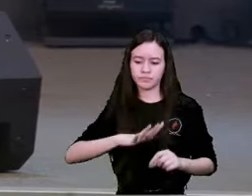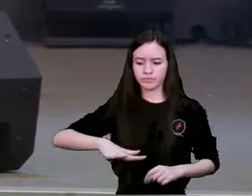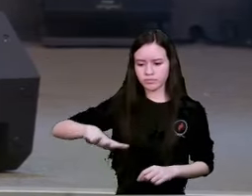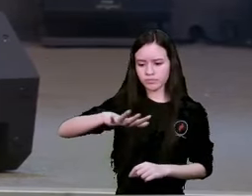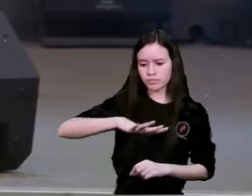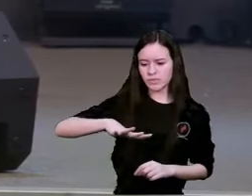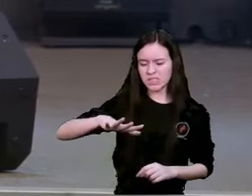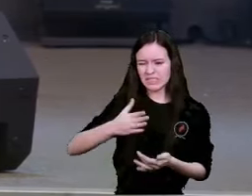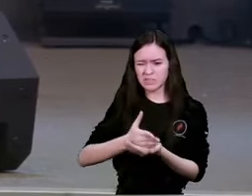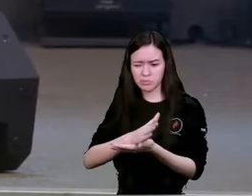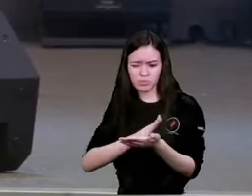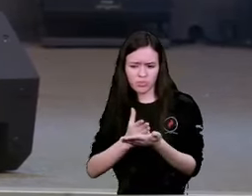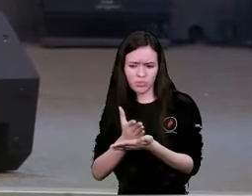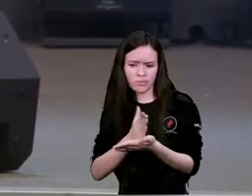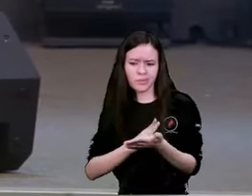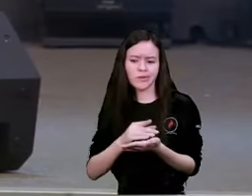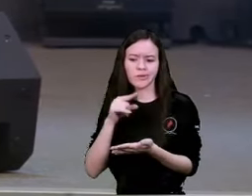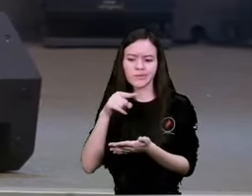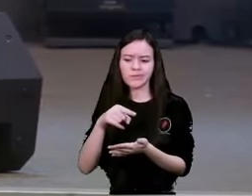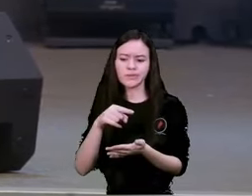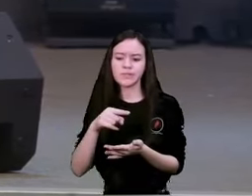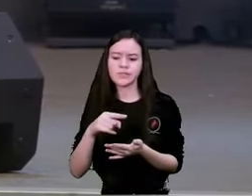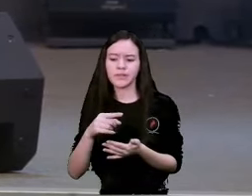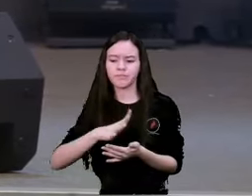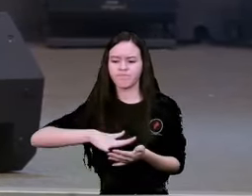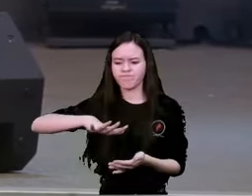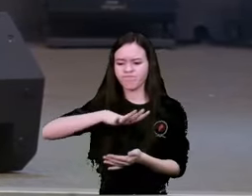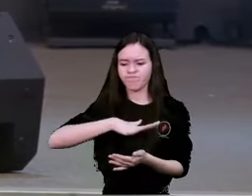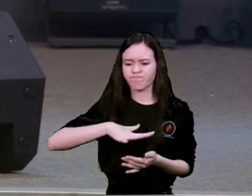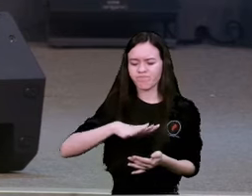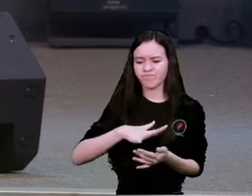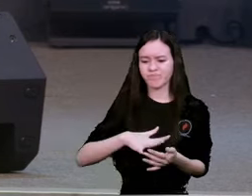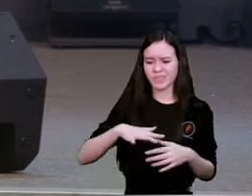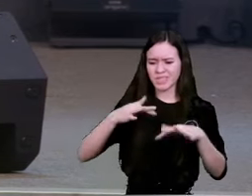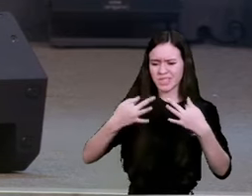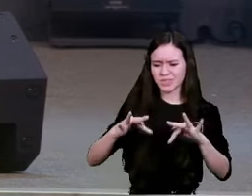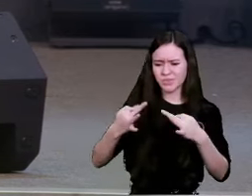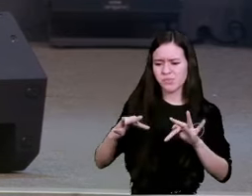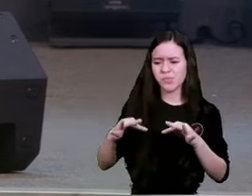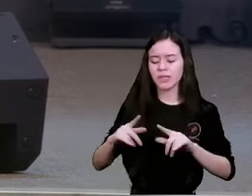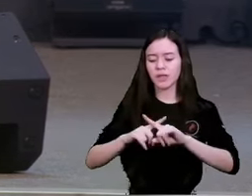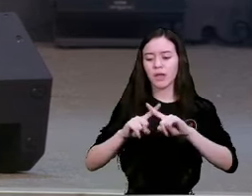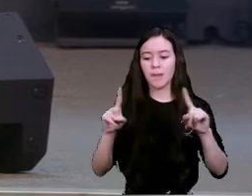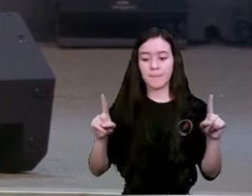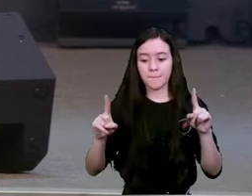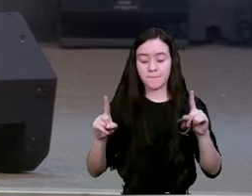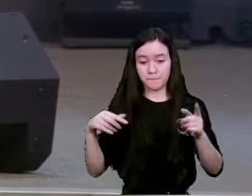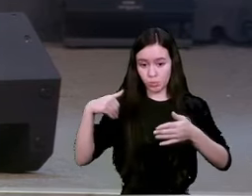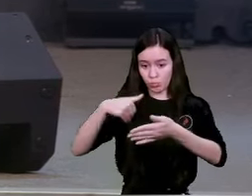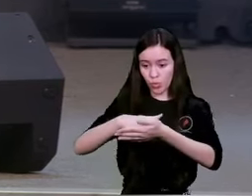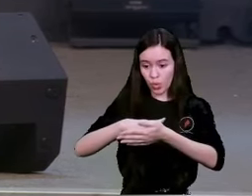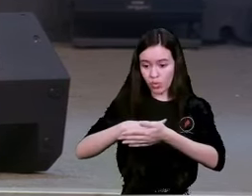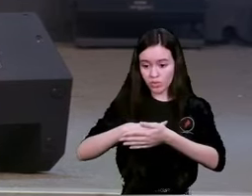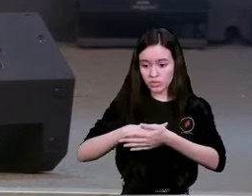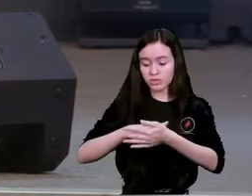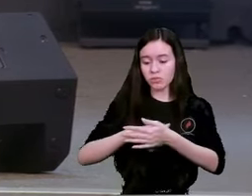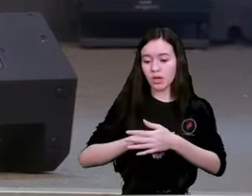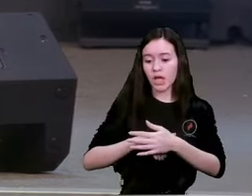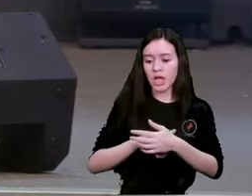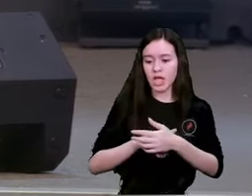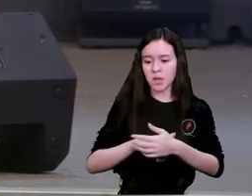até desconfortável para você, a situação pode até estar te doendo, mas o que está vindo não está vindo por ordem